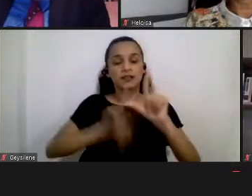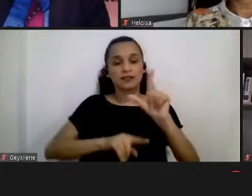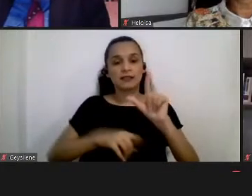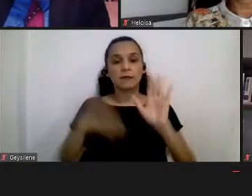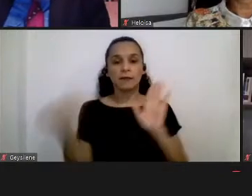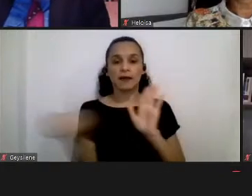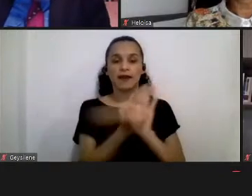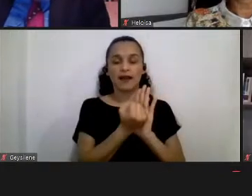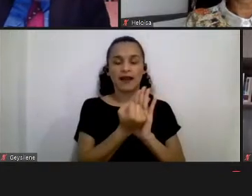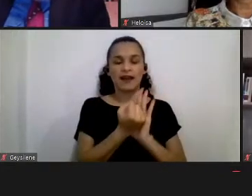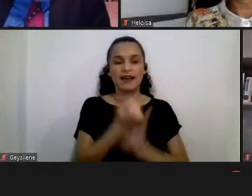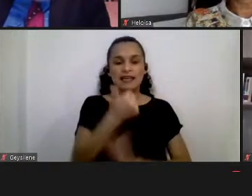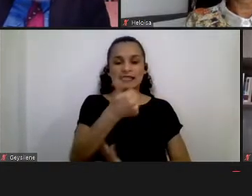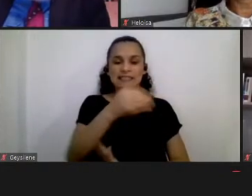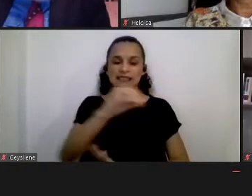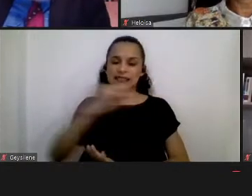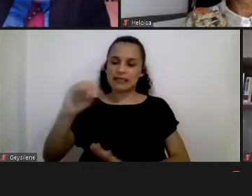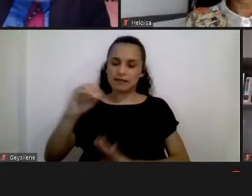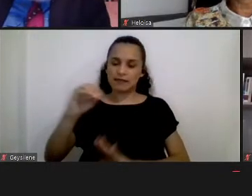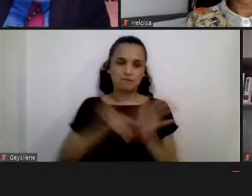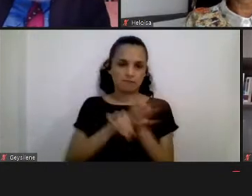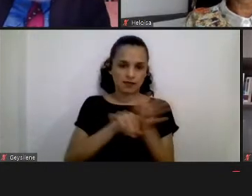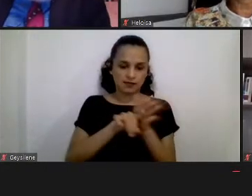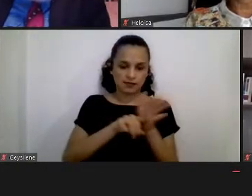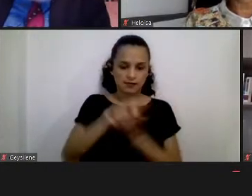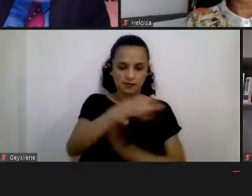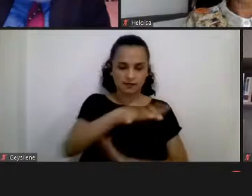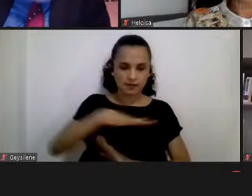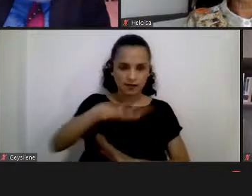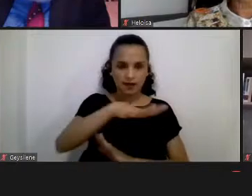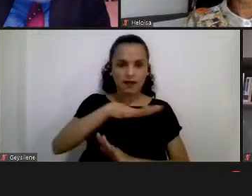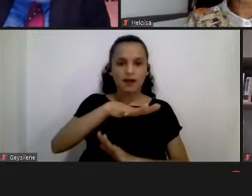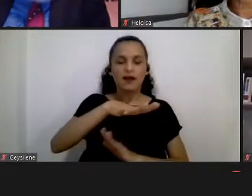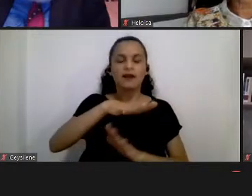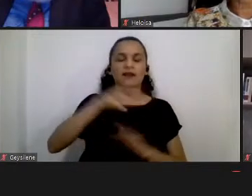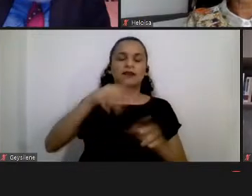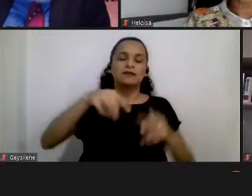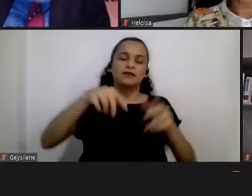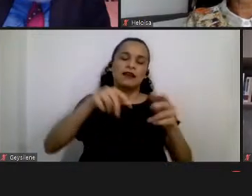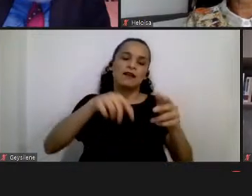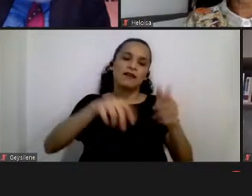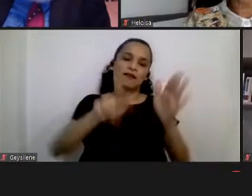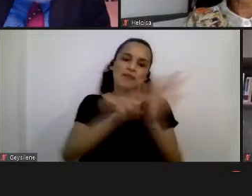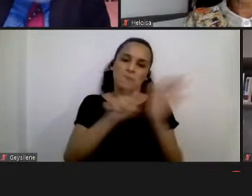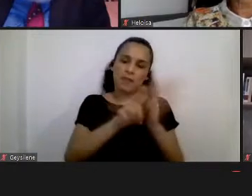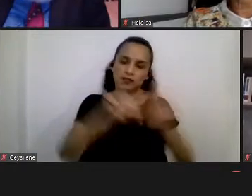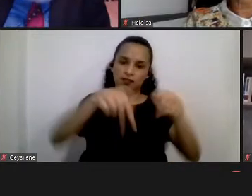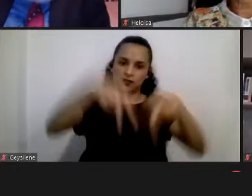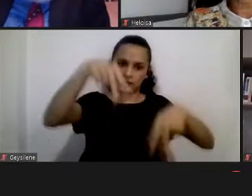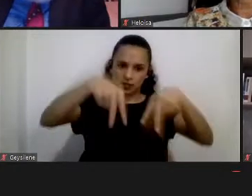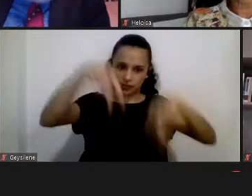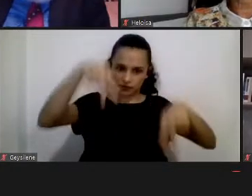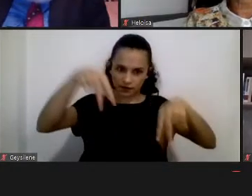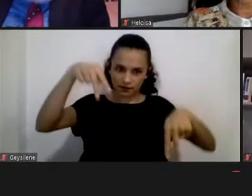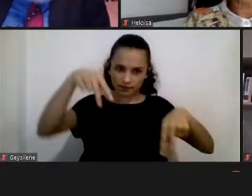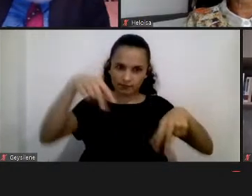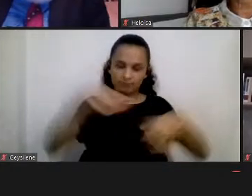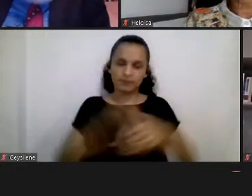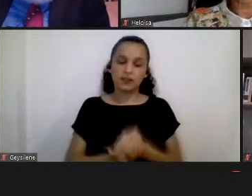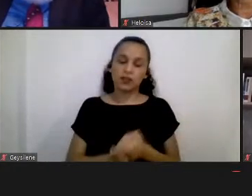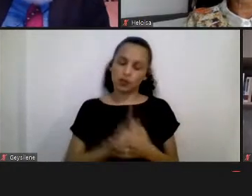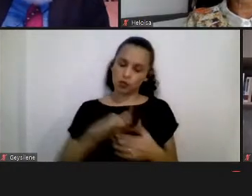trabalhos defendidos sob o arcabouço teórico da gramática gerativa, alcançado pelo nosso programa